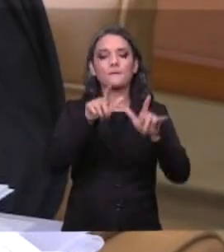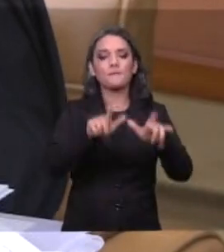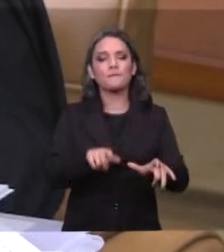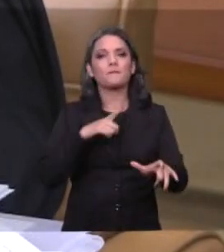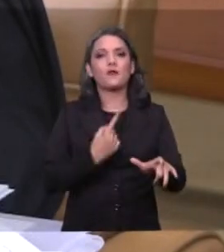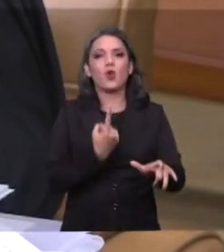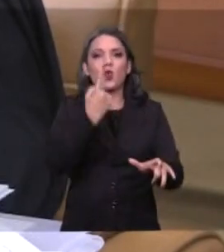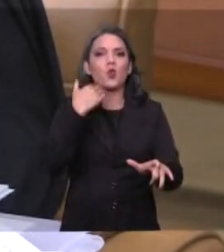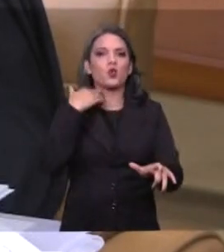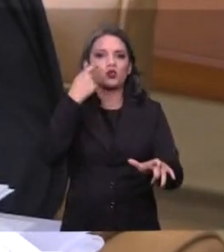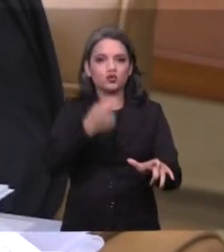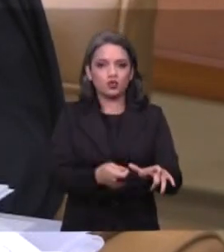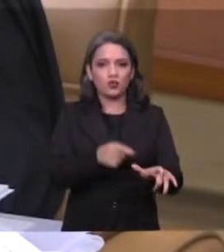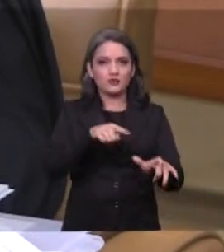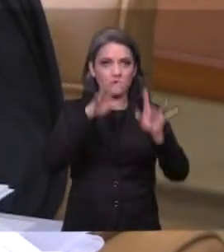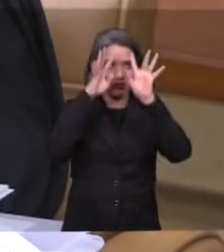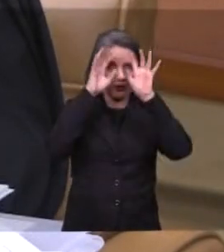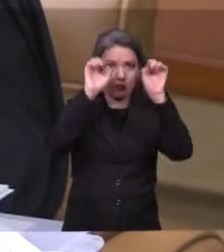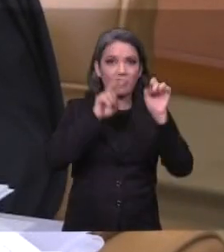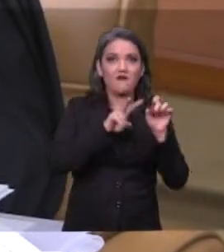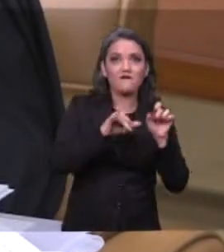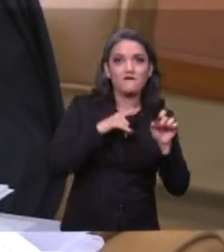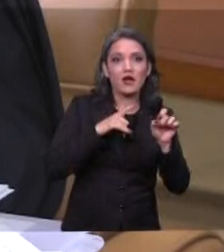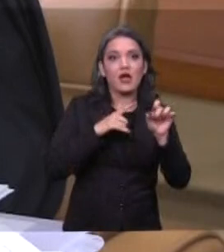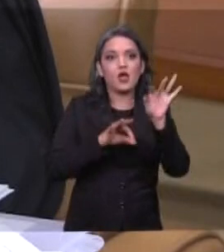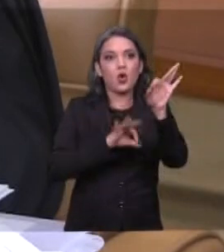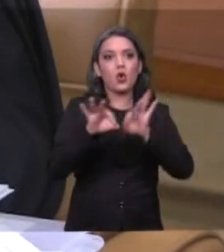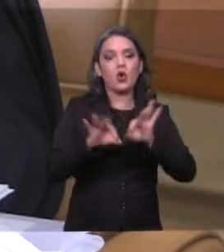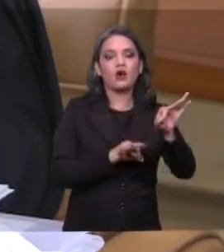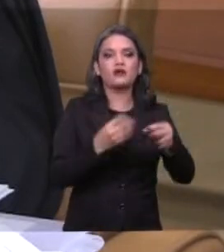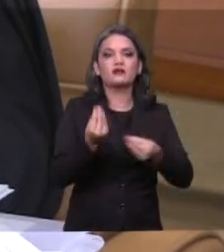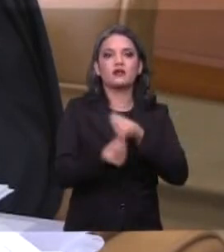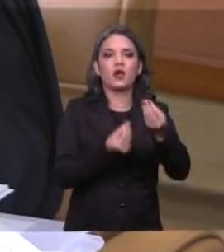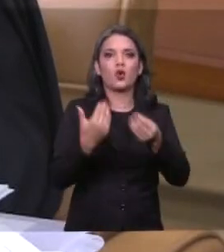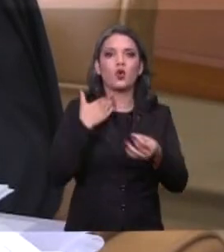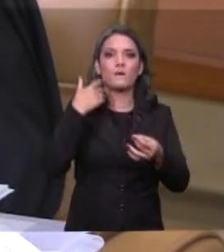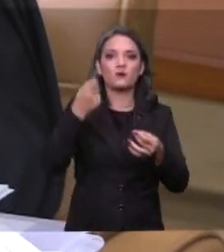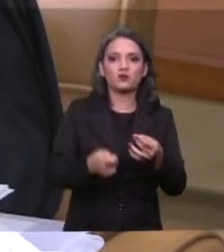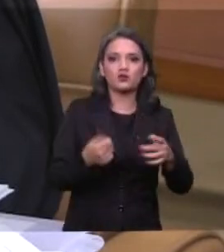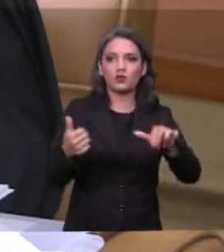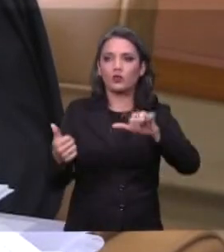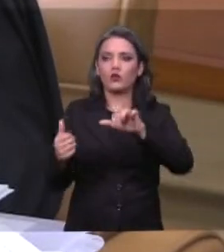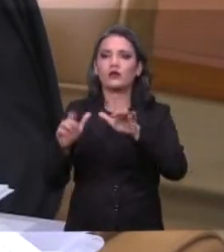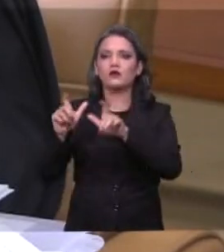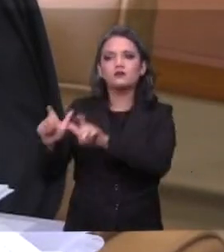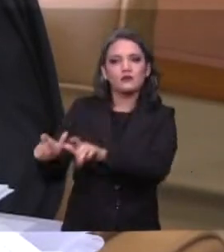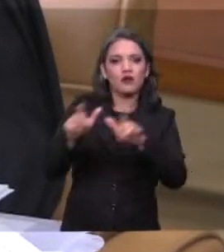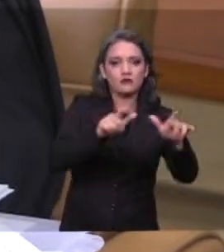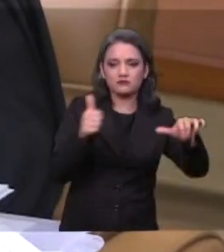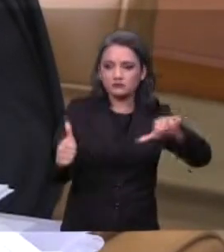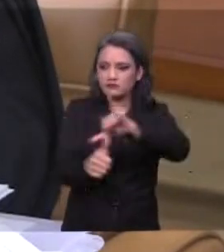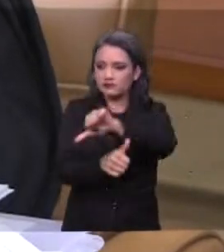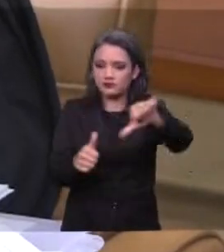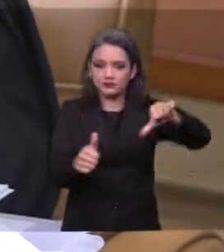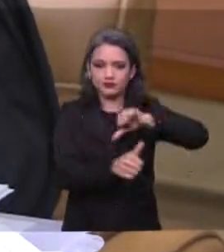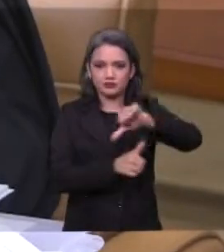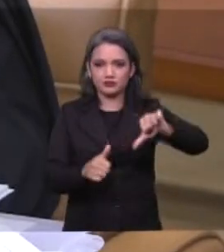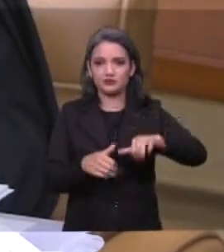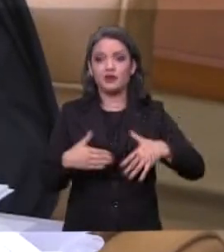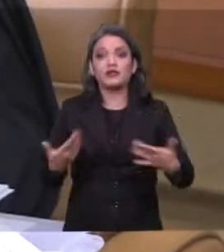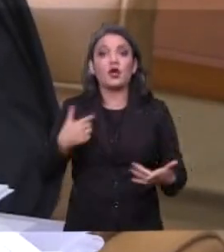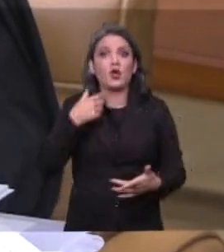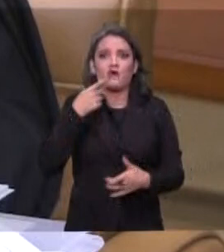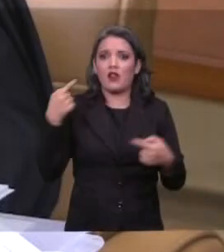juiz, os tribunais criarão um sistema de rodízio de magistrados a fim de atender às disposições desse capítulo. Aqui eu